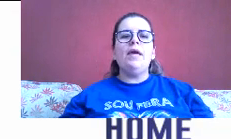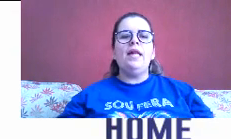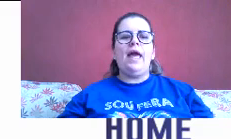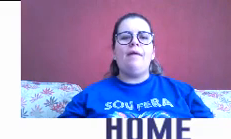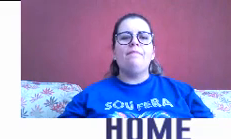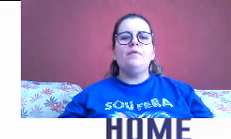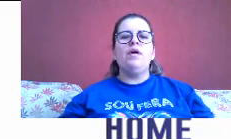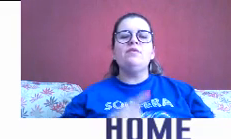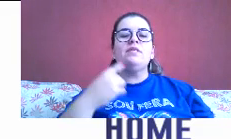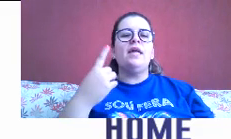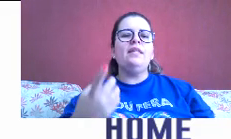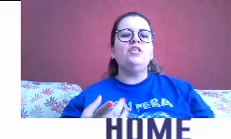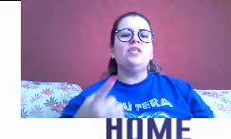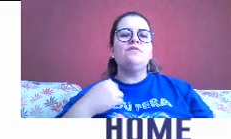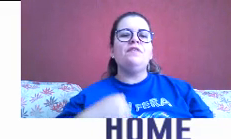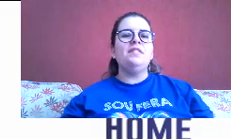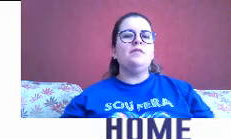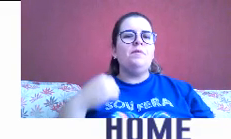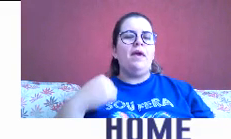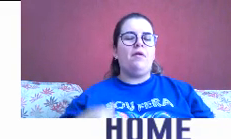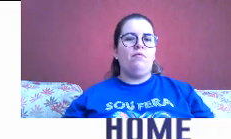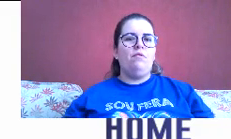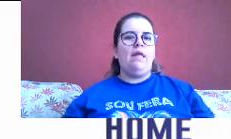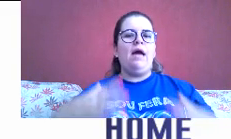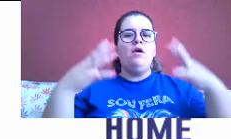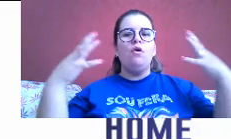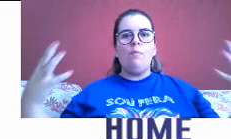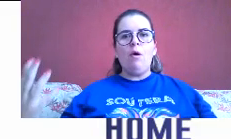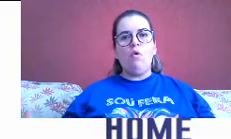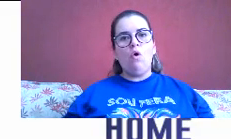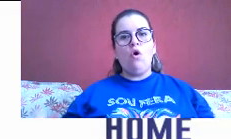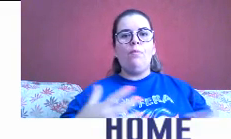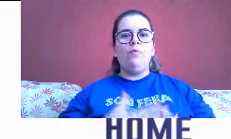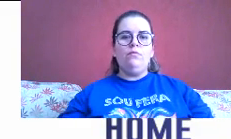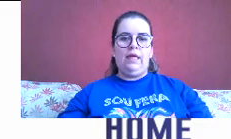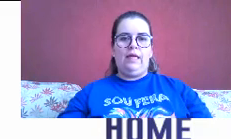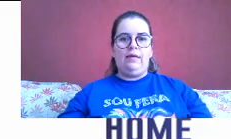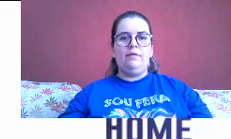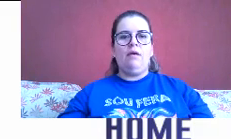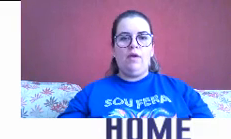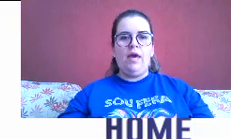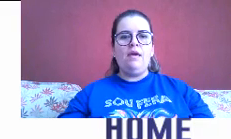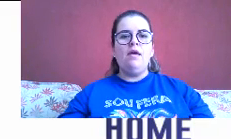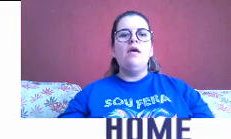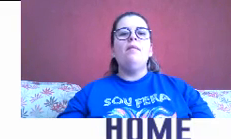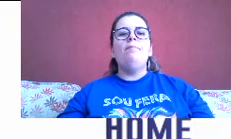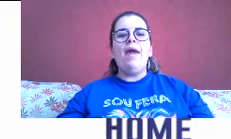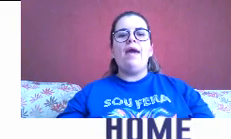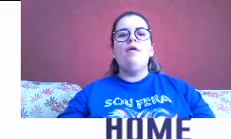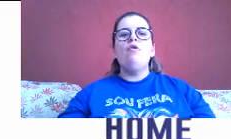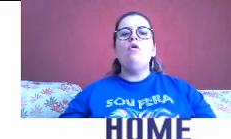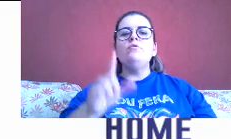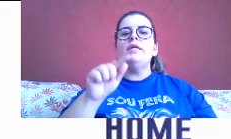aí como é que ele é quais são as características físicas primeiro tá Como é o corpo dele tá ok